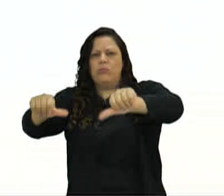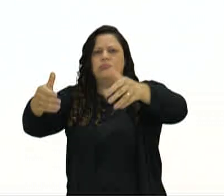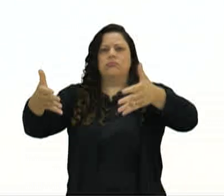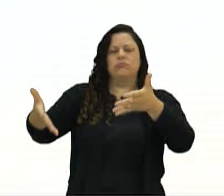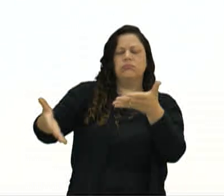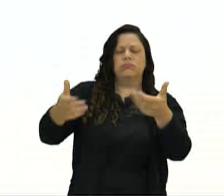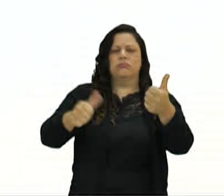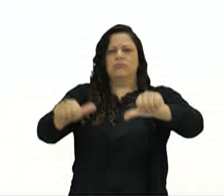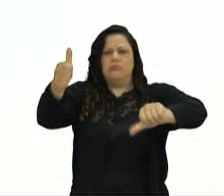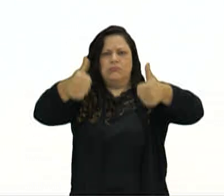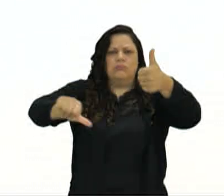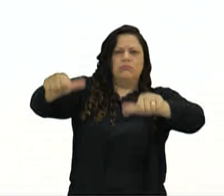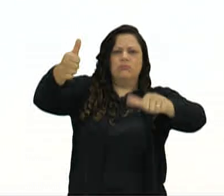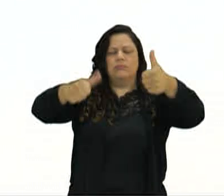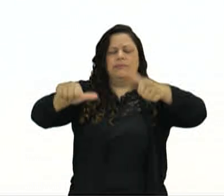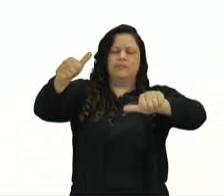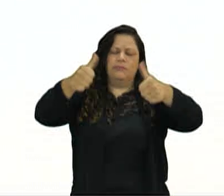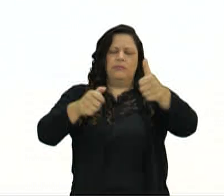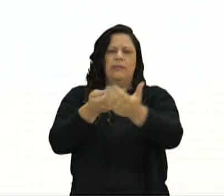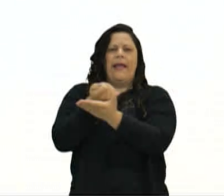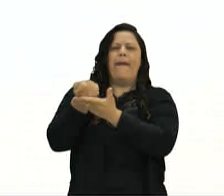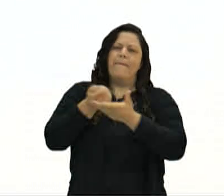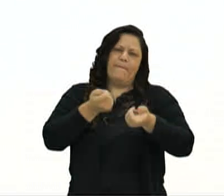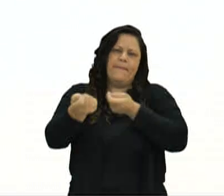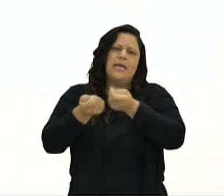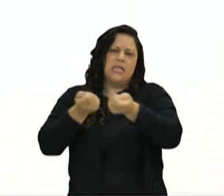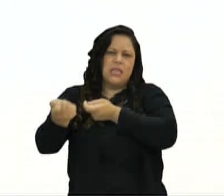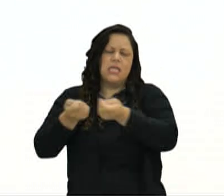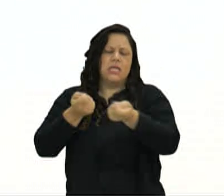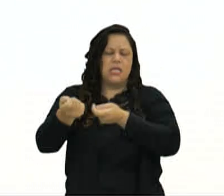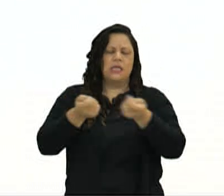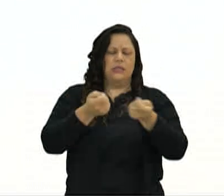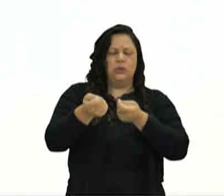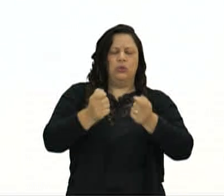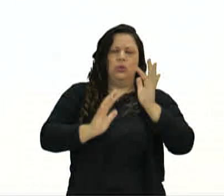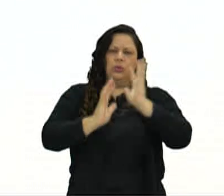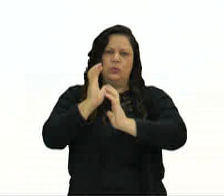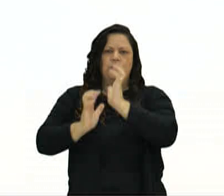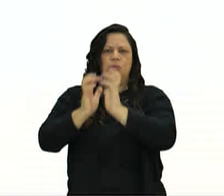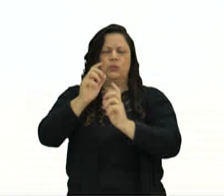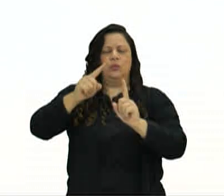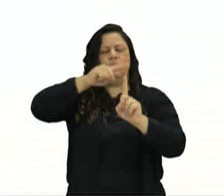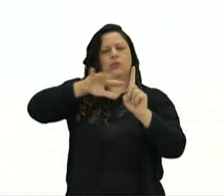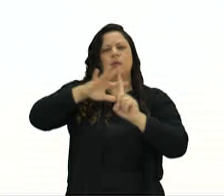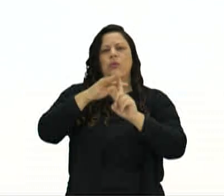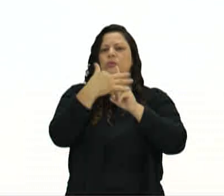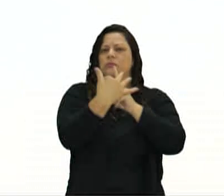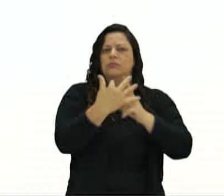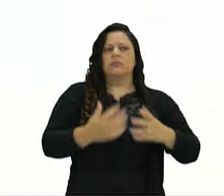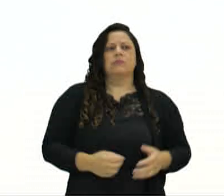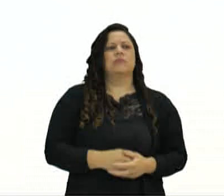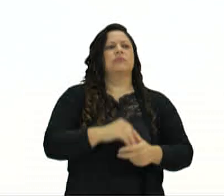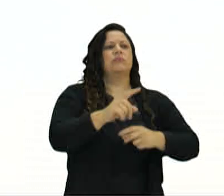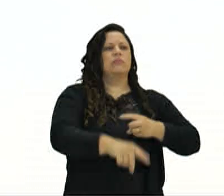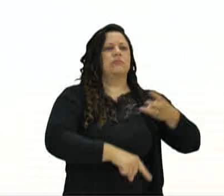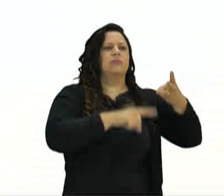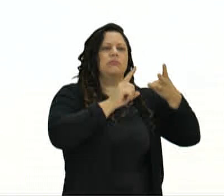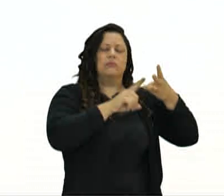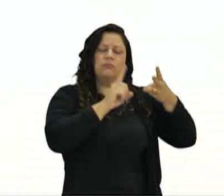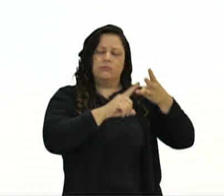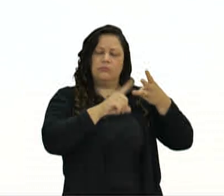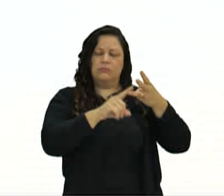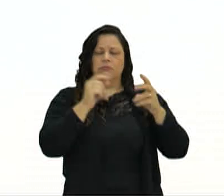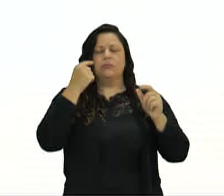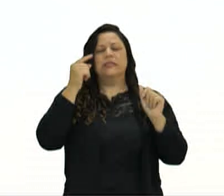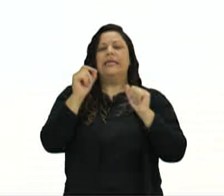legislativo, manejando assim os possíveis conflitos sociais. E o poder executivo